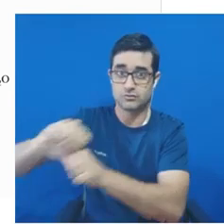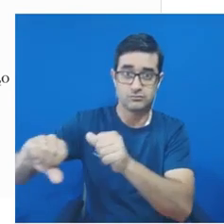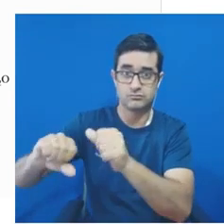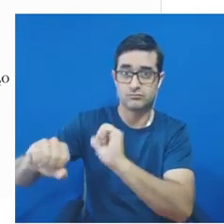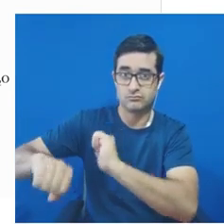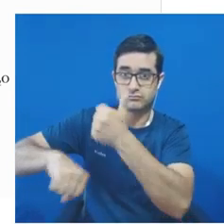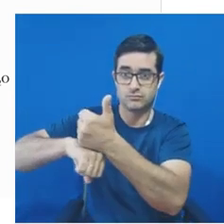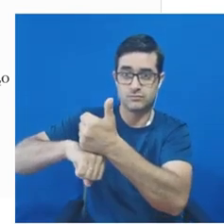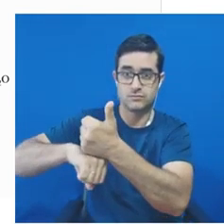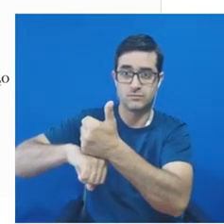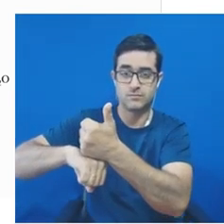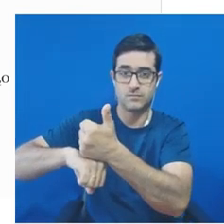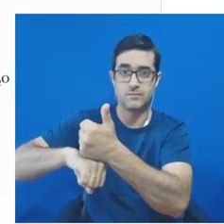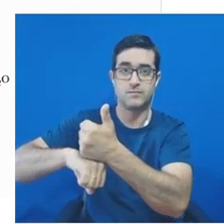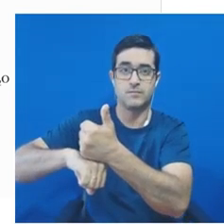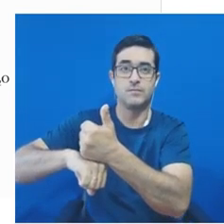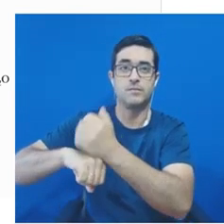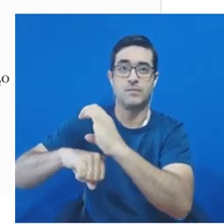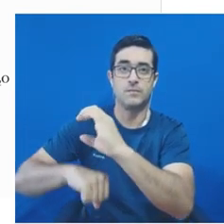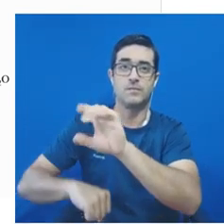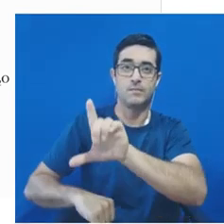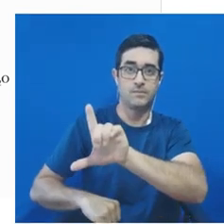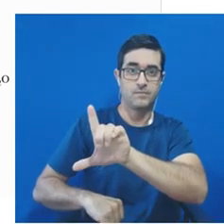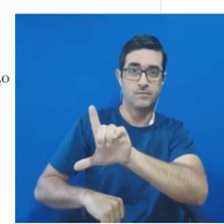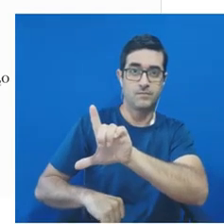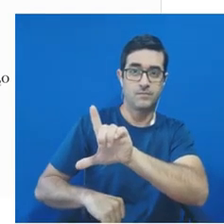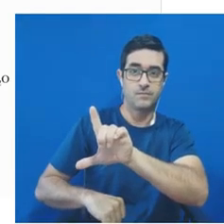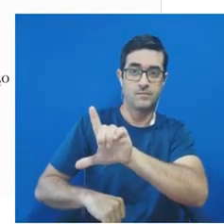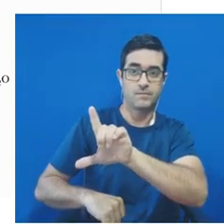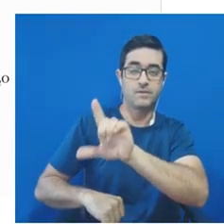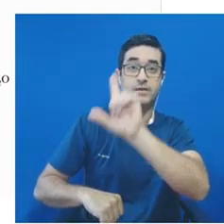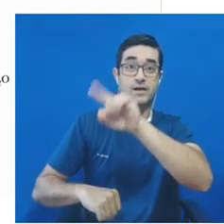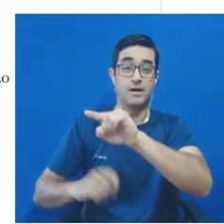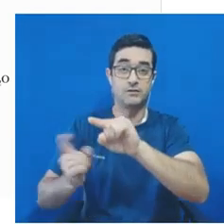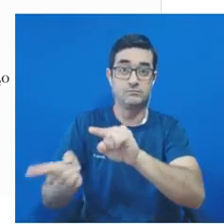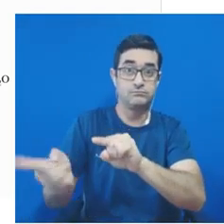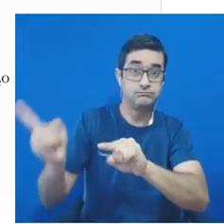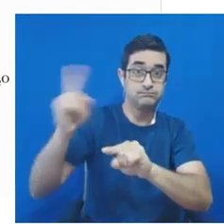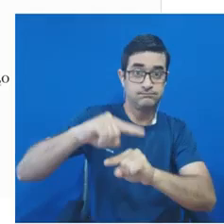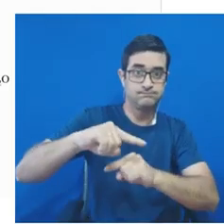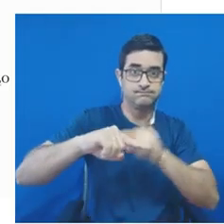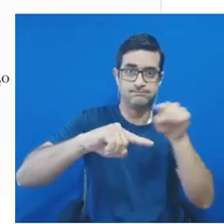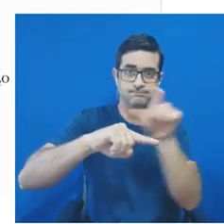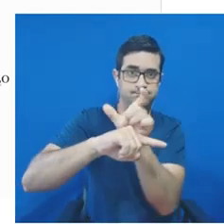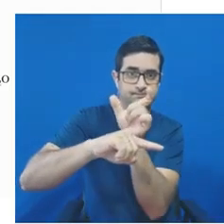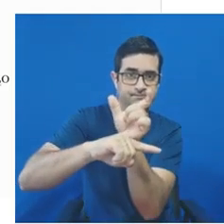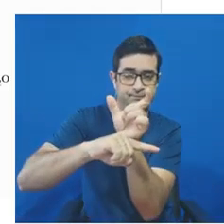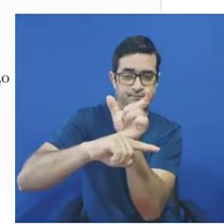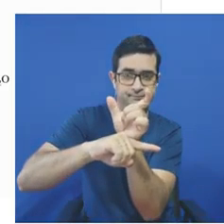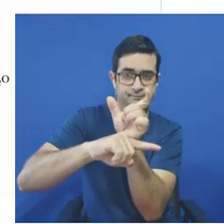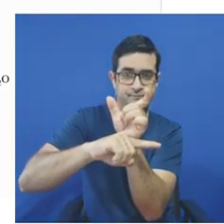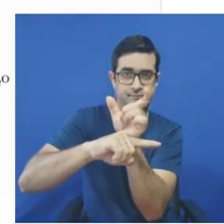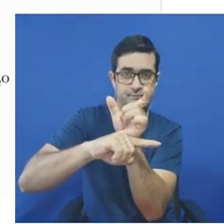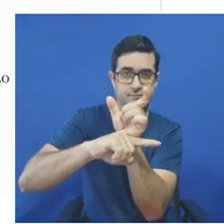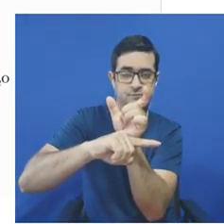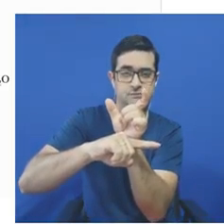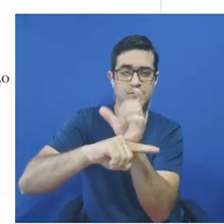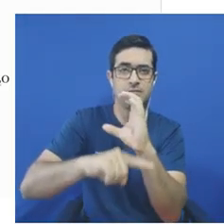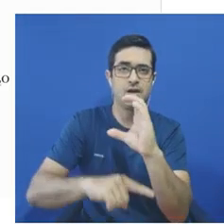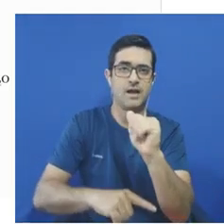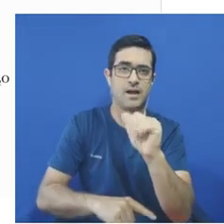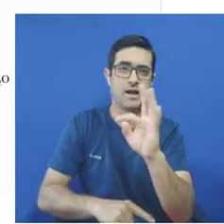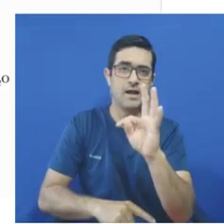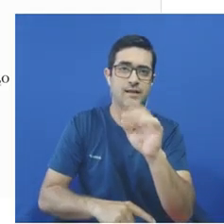O que vai acontecer? Ela é catalisada por cloreto de zinco. Como catalisador ele participa